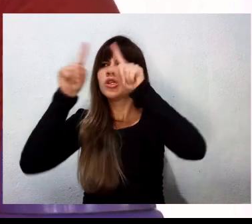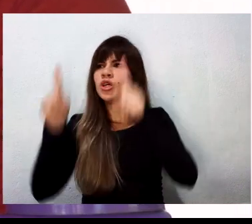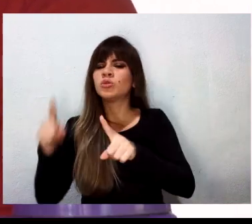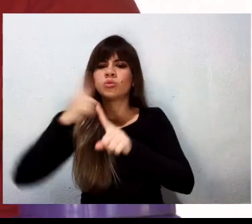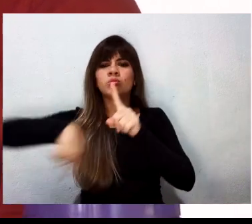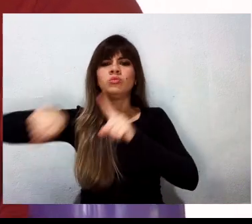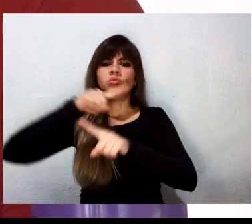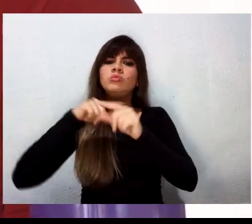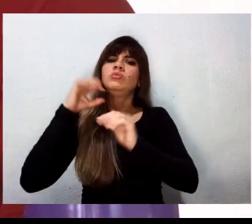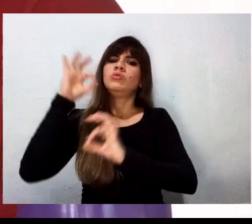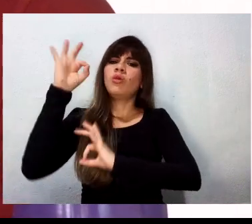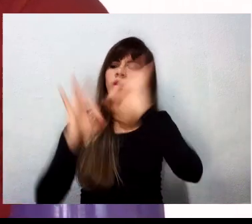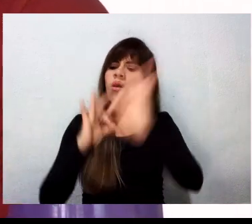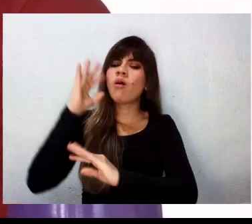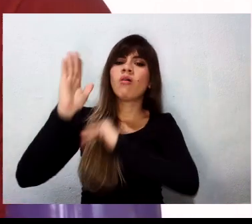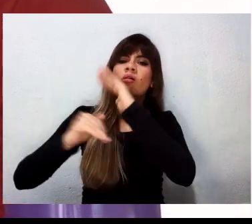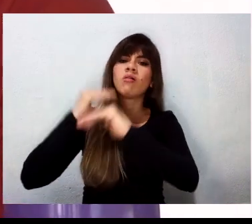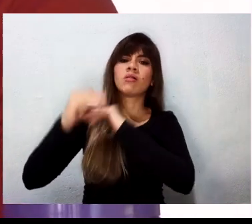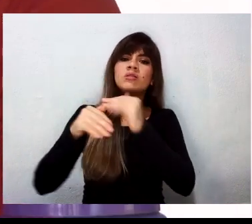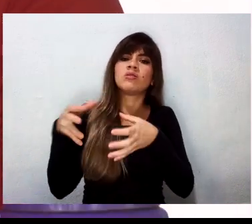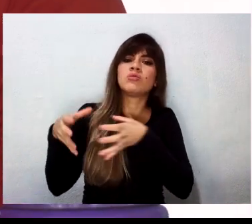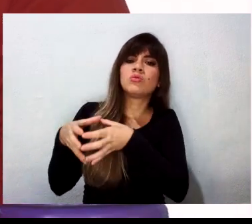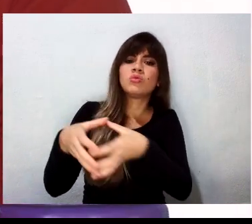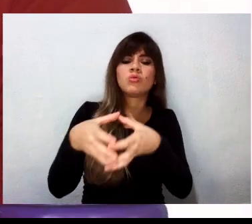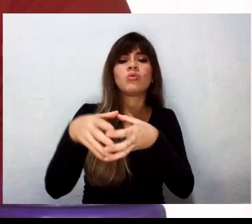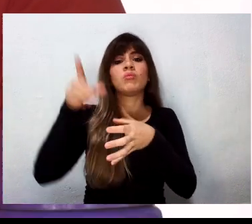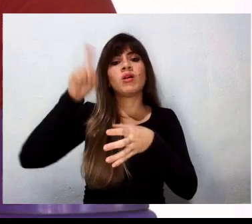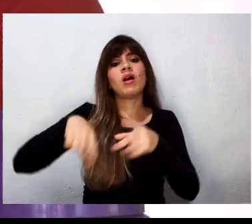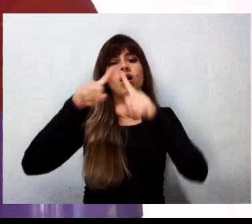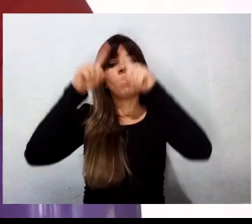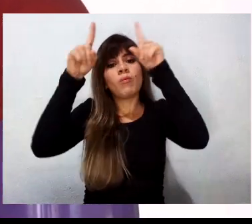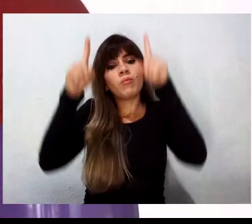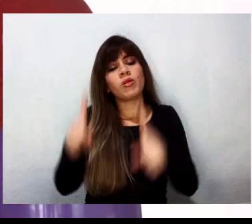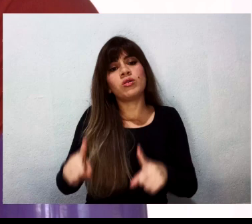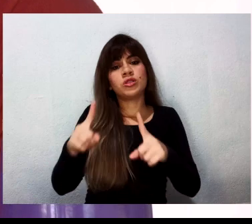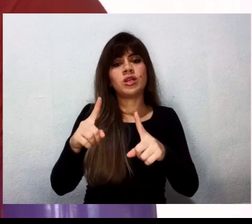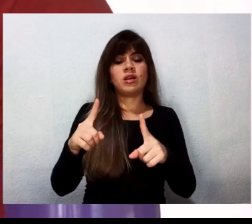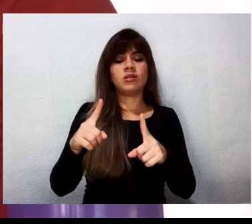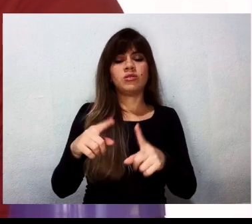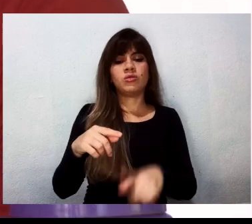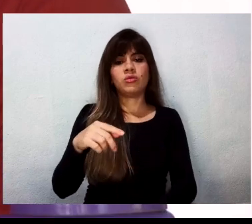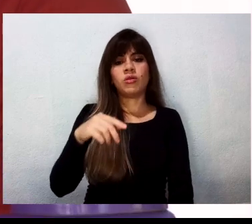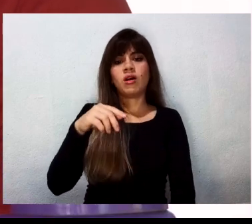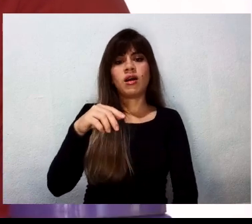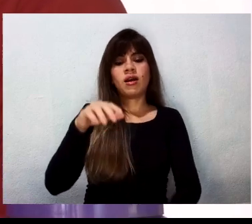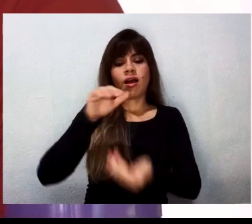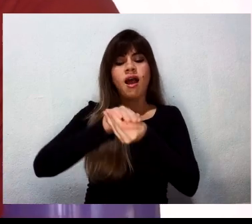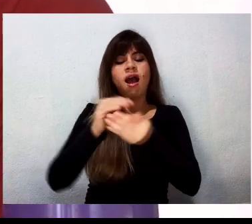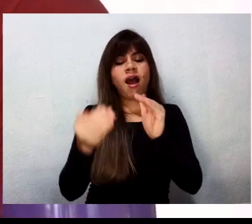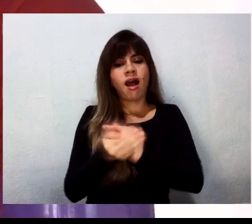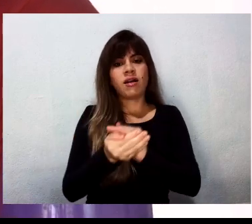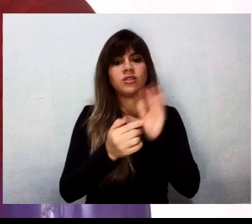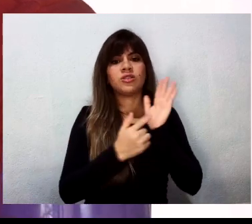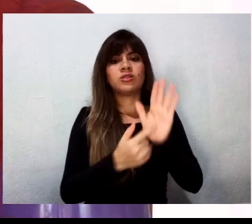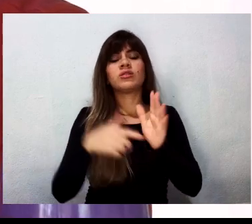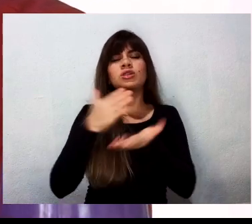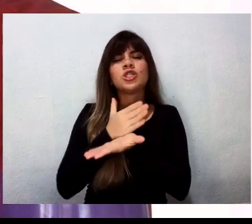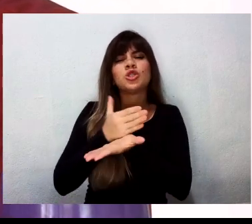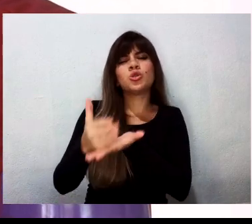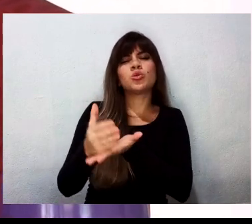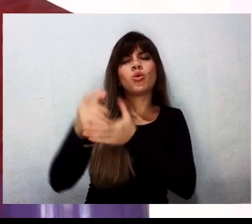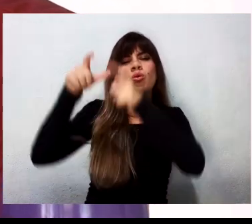gente desenvolveu, assim, ao longo desse tempo. Desde o projeto chamado Pavilhão das Artes, que era um projeto de escola que a gente